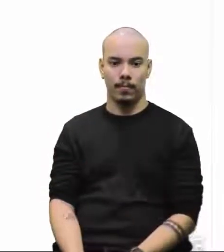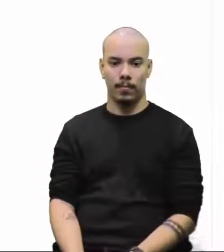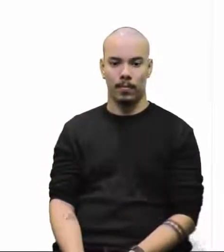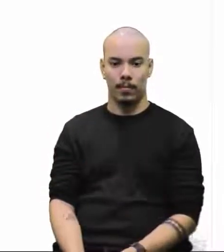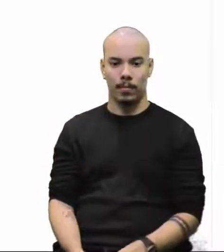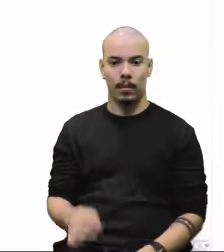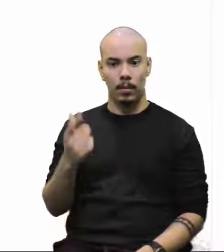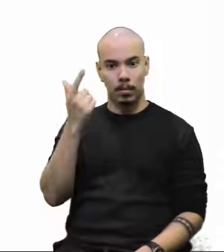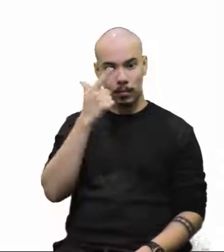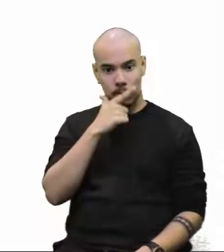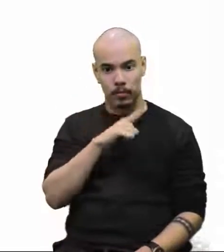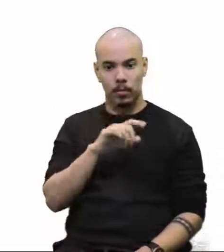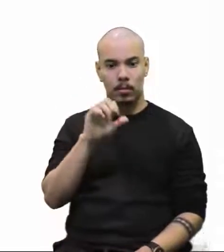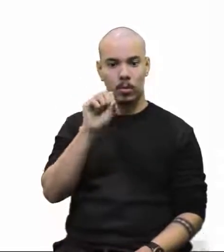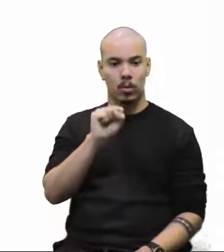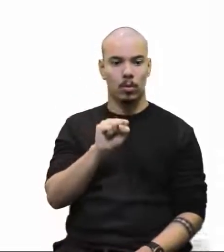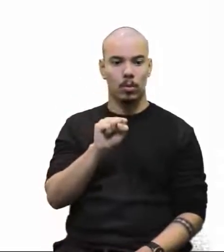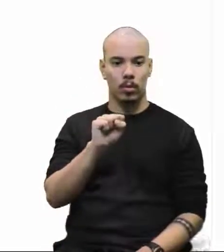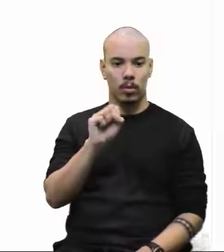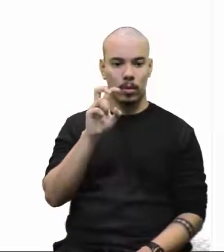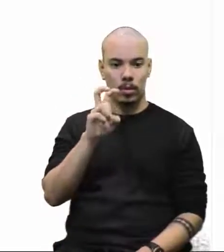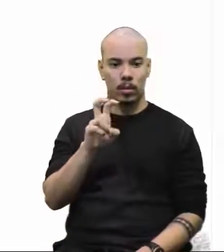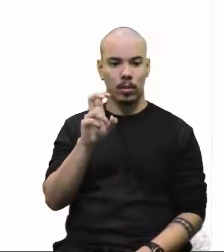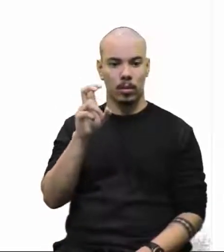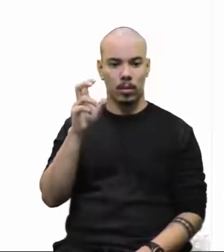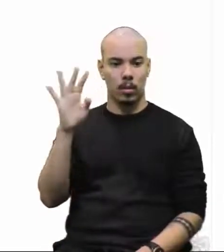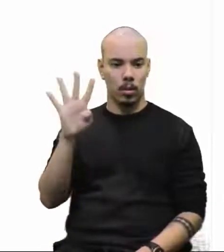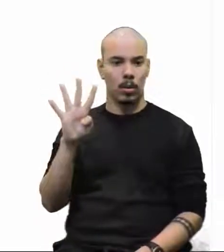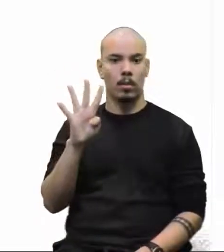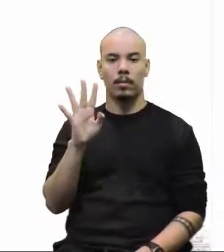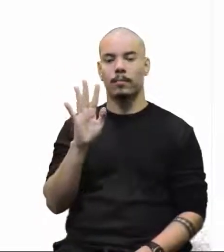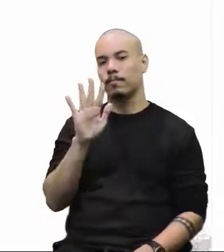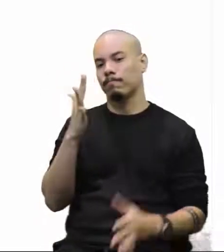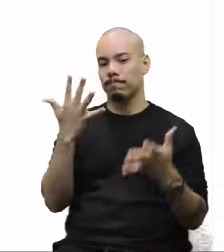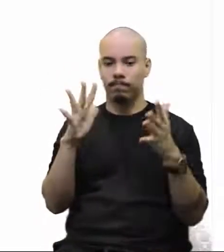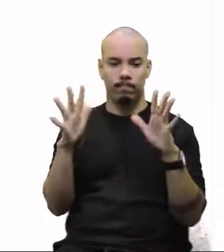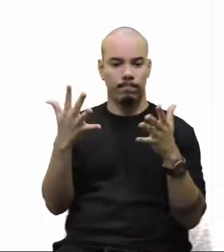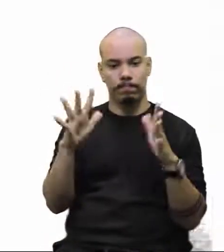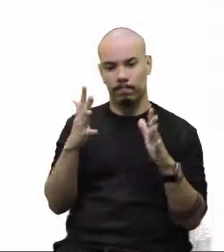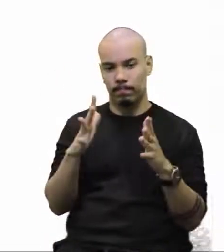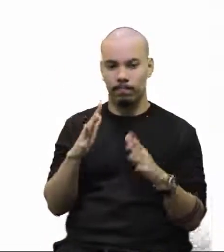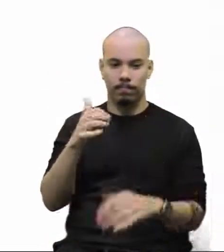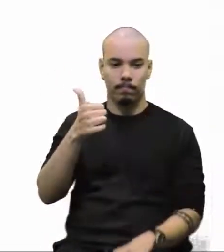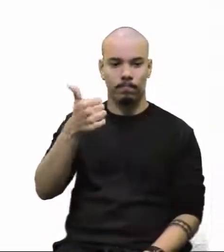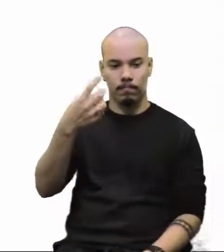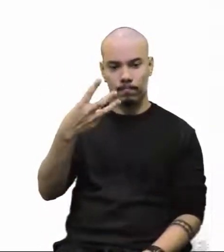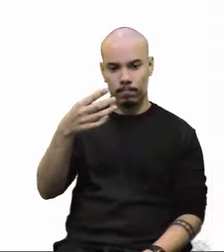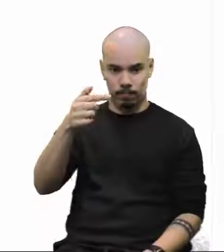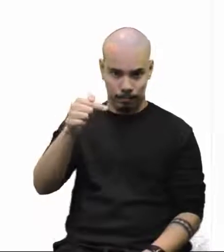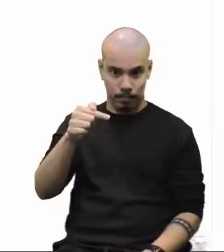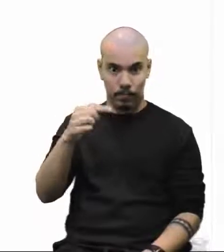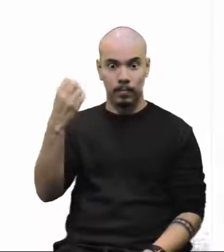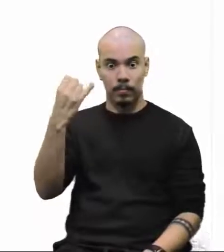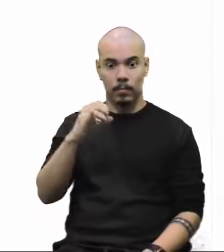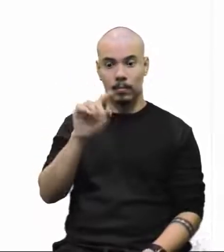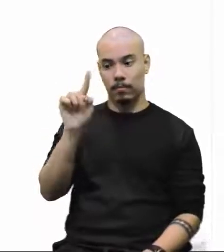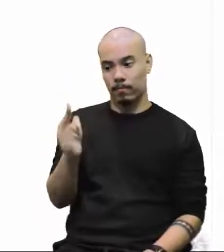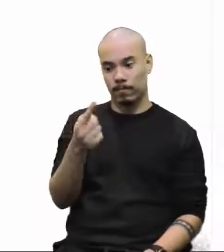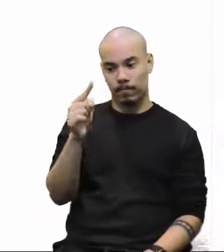60 e já multiplicar 8, 5, 4, você já vai chegar aproximadamente inclusive, 137. se colocar ele um pouco, quanto mais casa, vai